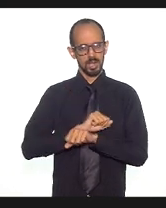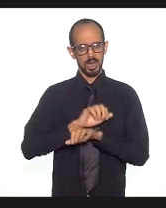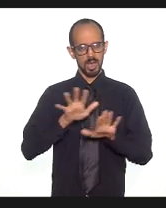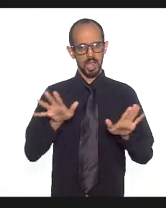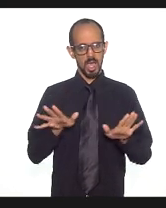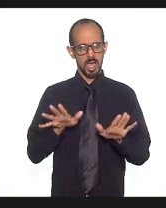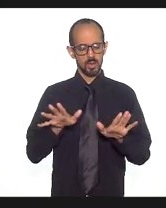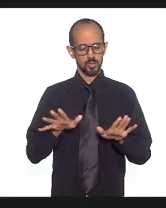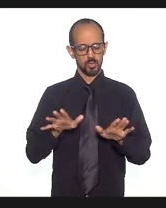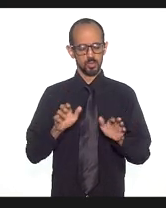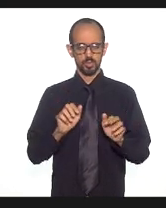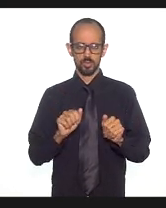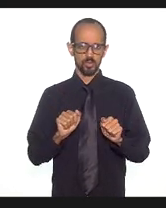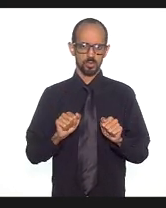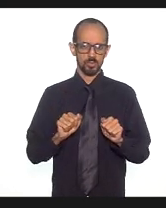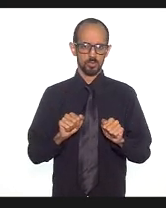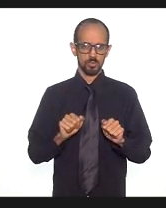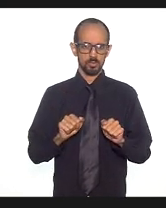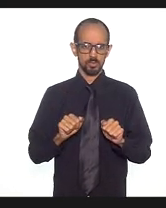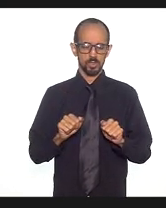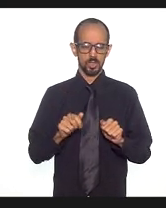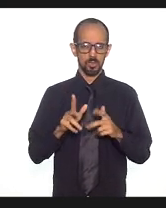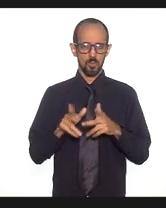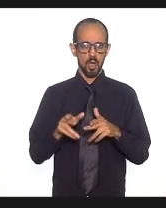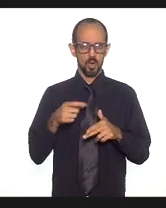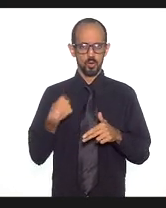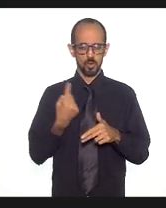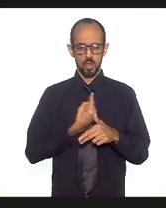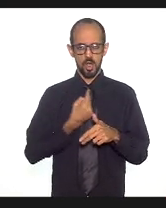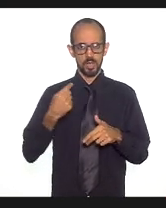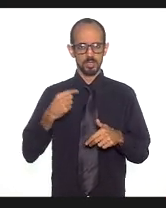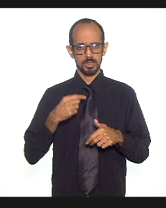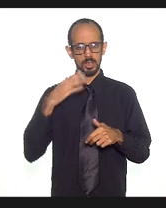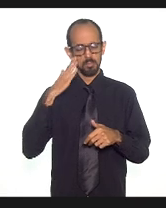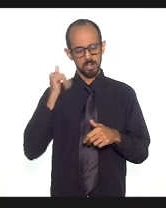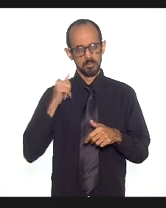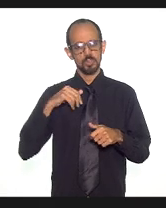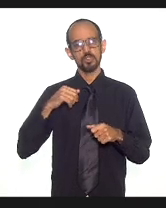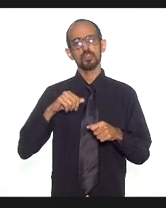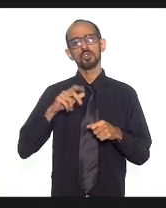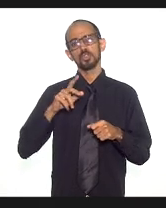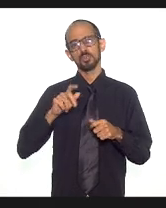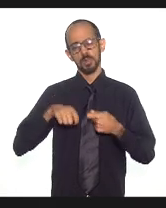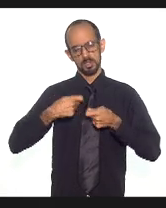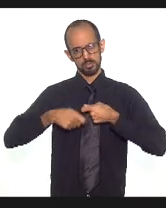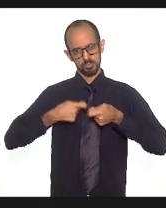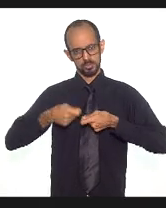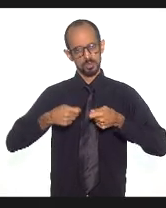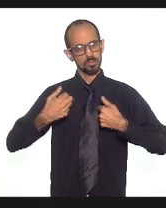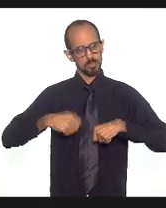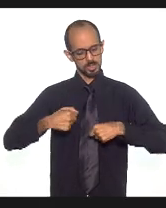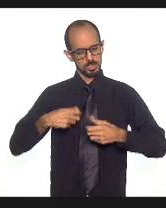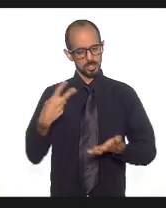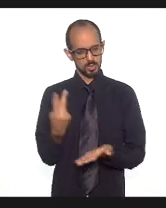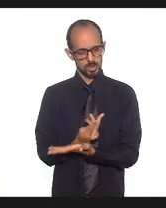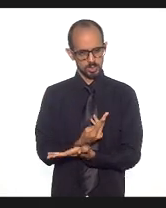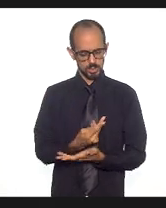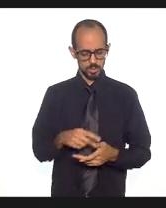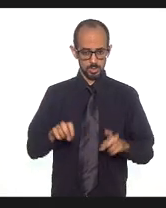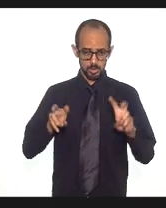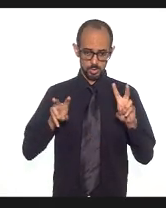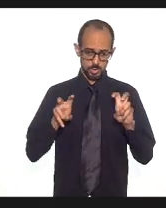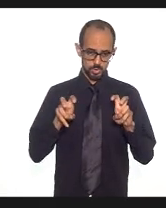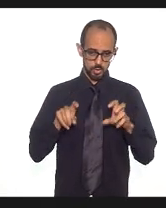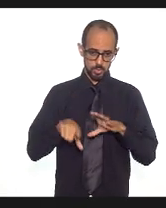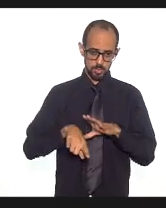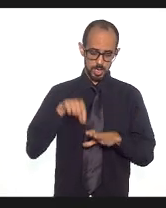aberto, como a gente considera que uma gestão deva acontecer. Com relação à